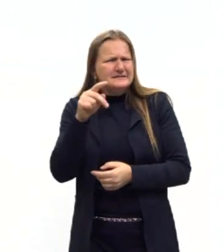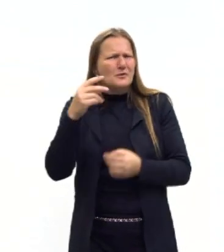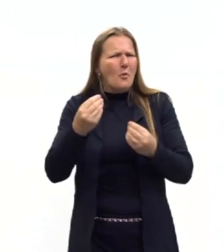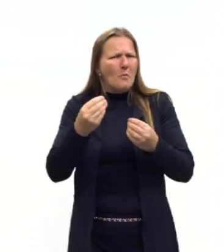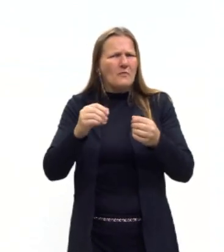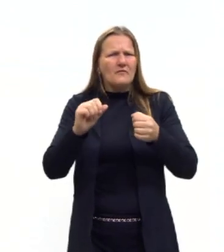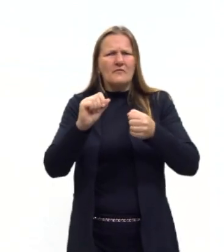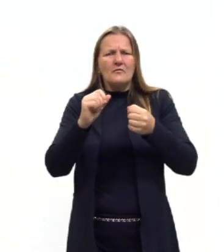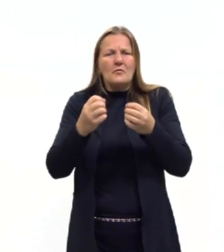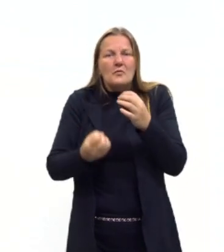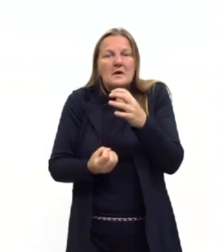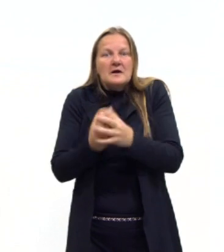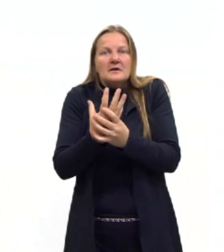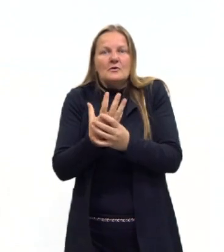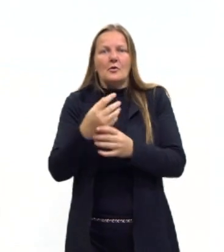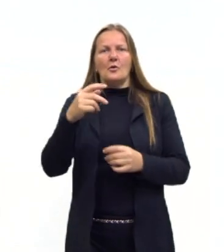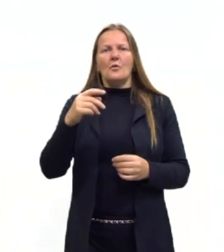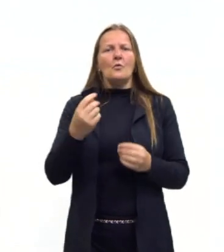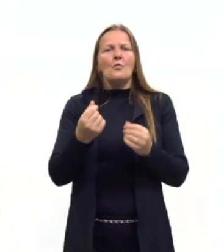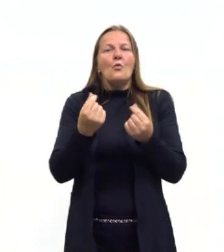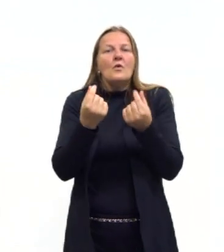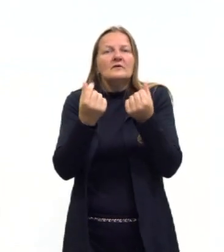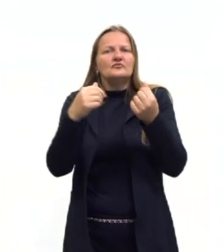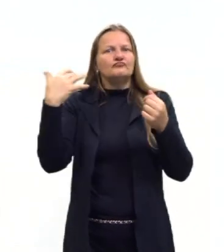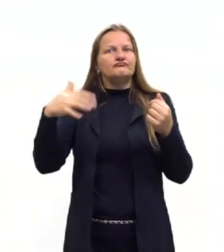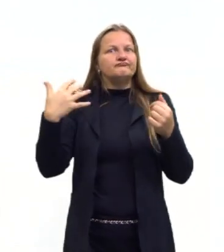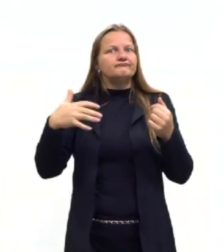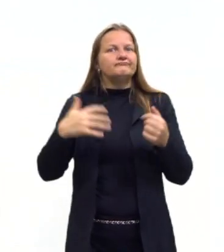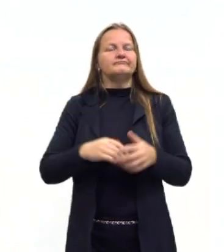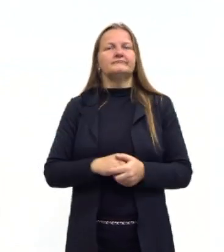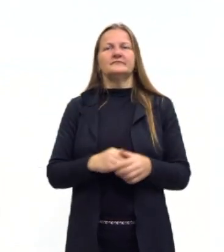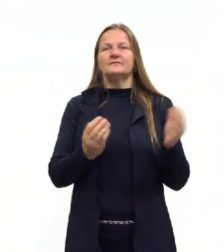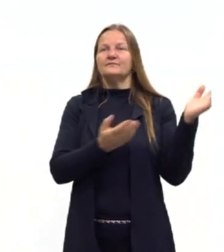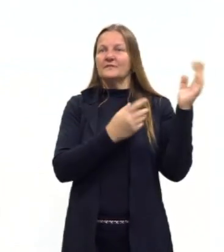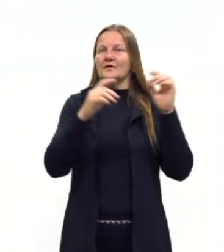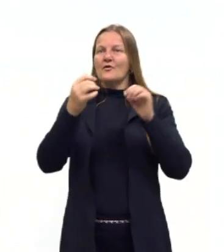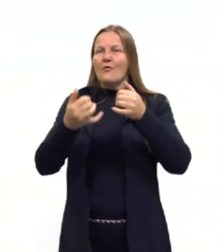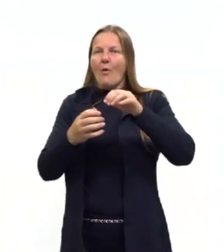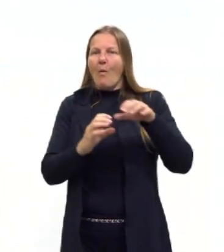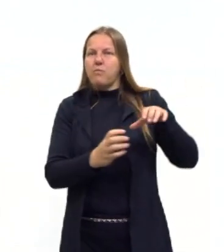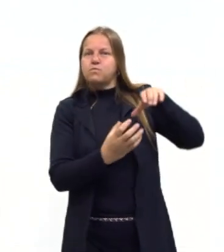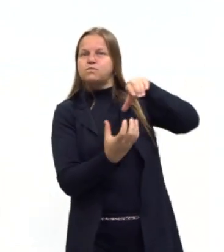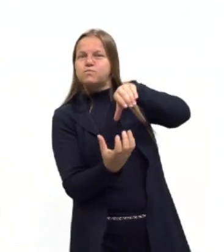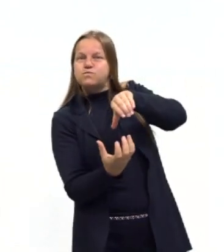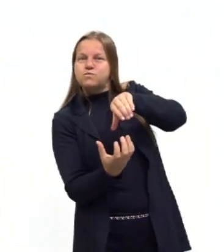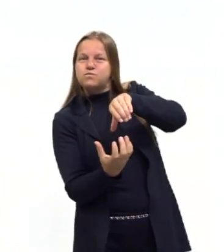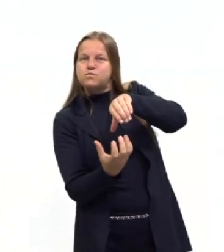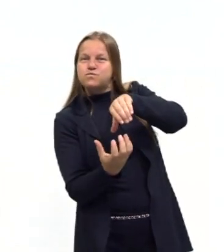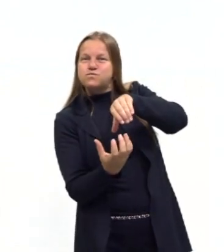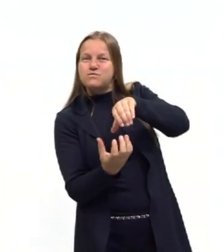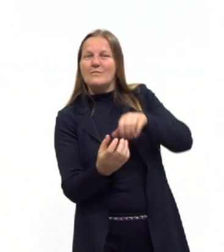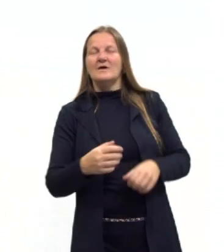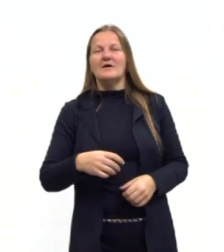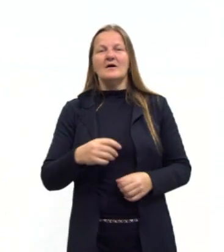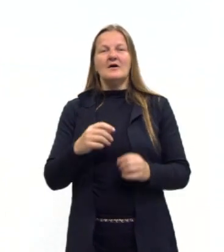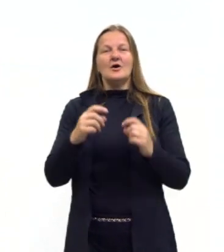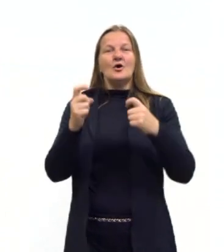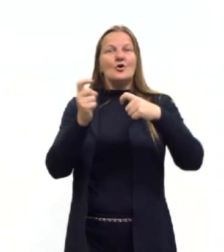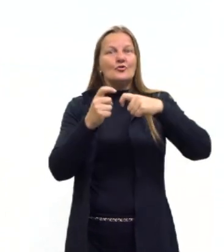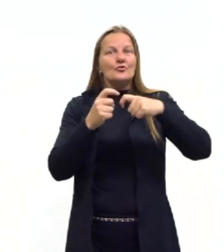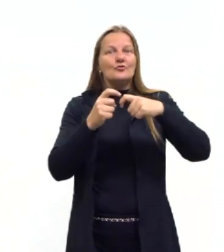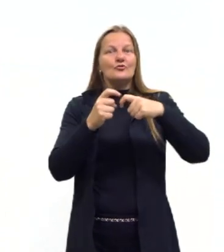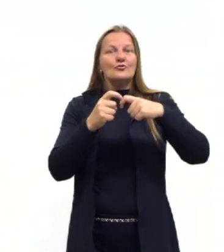a questão Econômica né o valor do barril de petróleo inclusive aqui eu trouxe a imagem do barril né que sempre fala alta do dólar